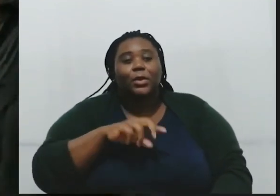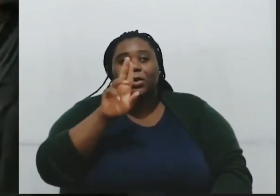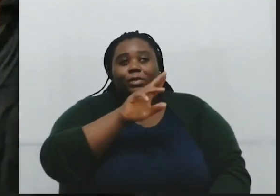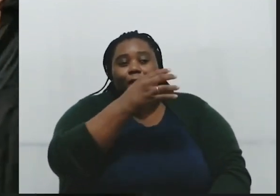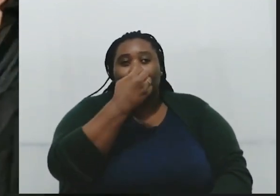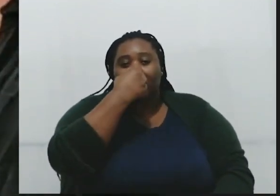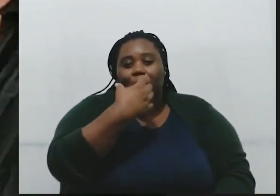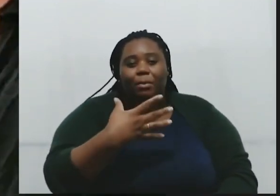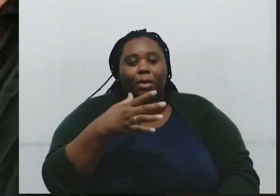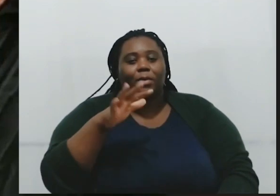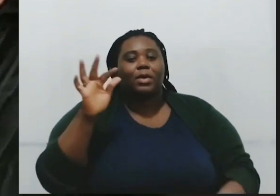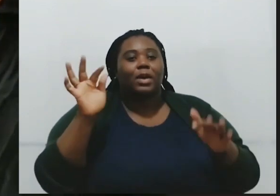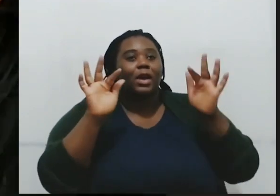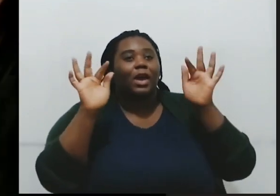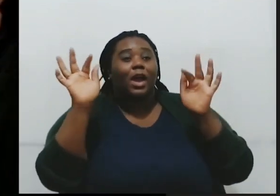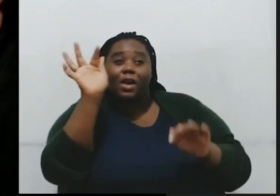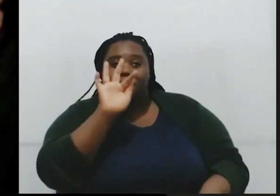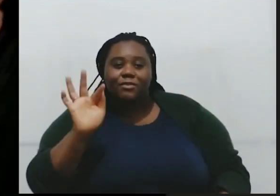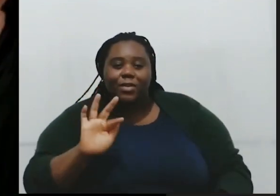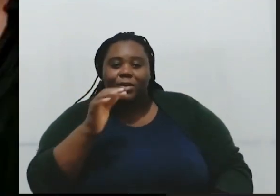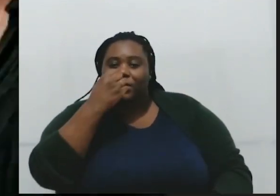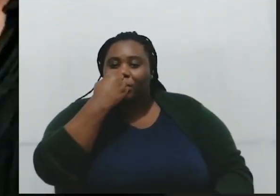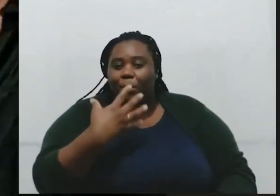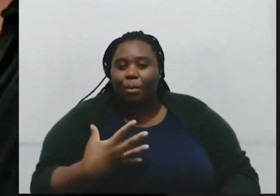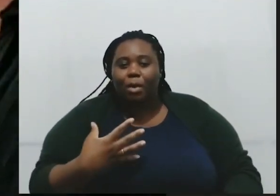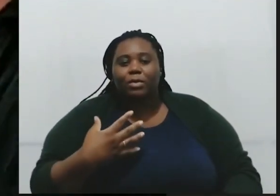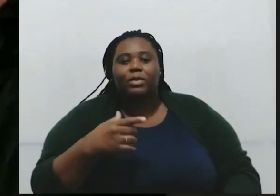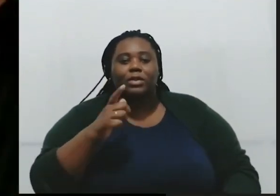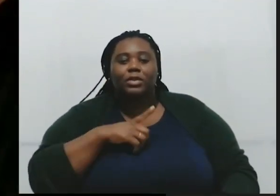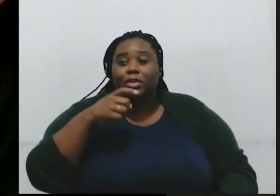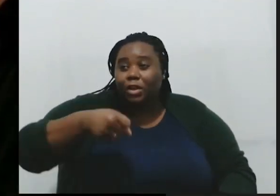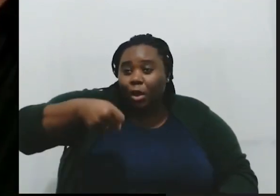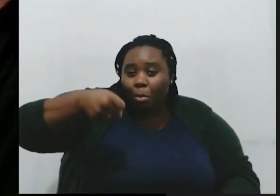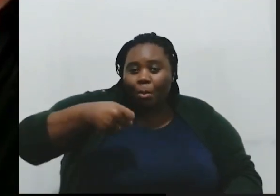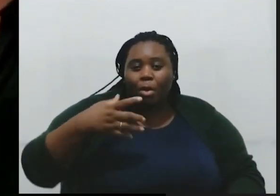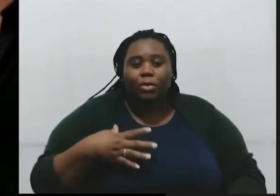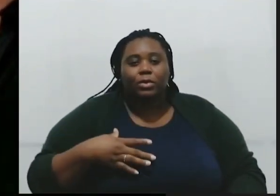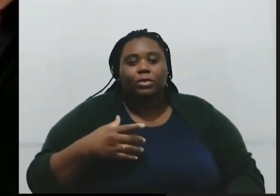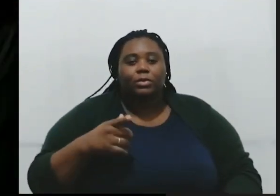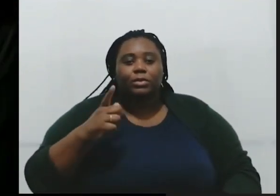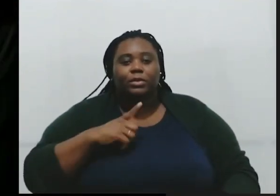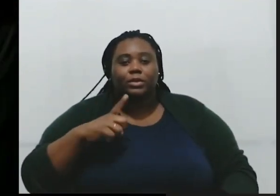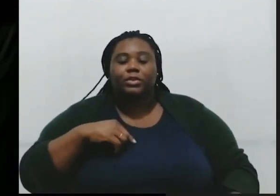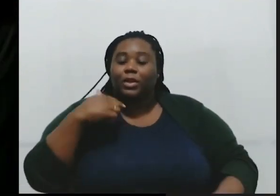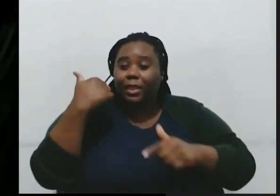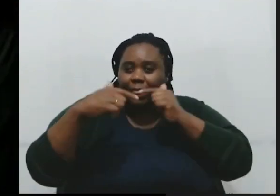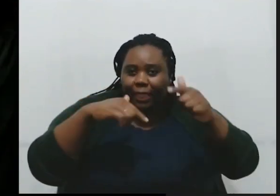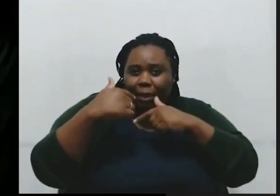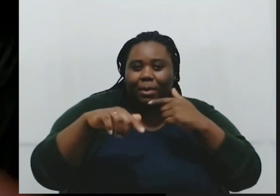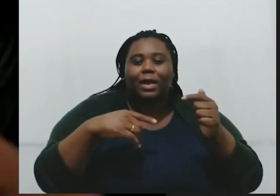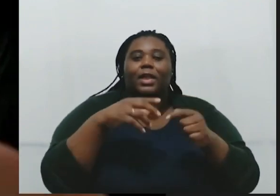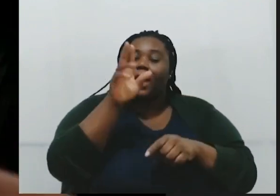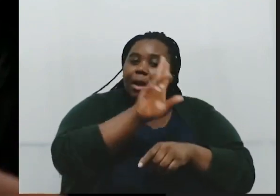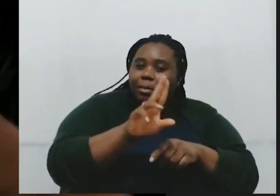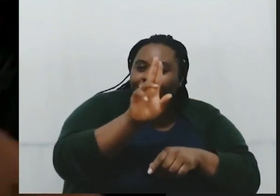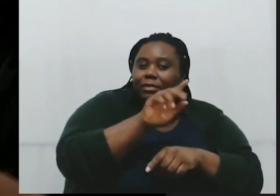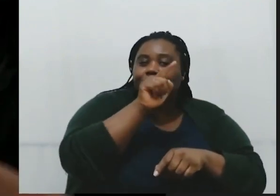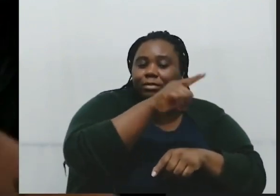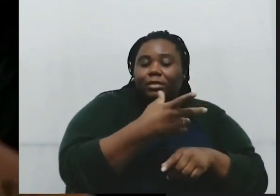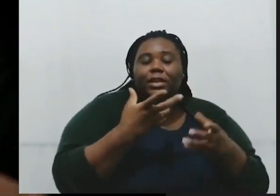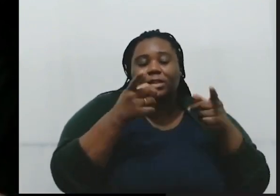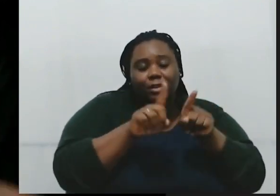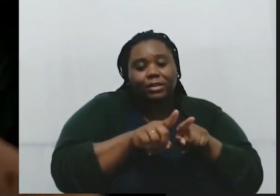enfim, que tinha como a gente se subsidiar trabalhando para a universidade, ou em projetos, tudo. Então, eu trabalhei muito e, ao mesmo tempo que eu fui,